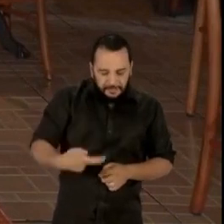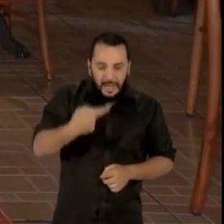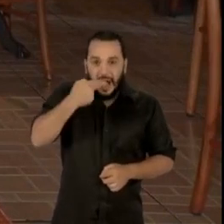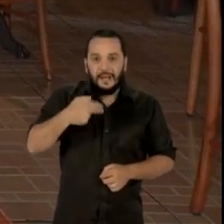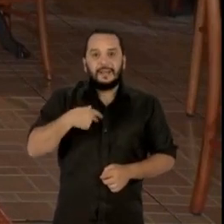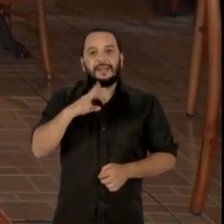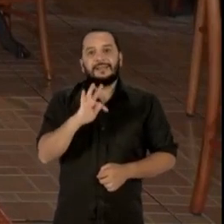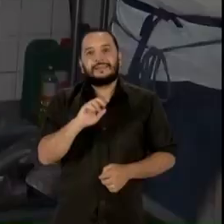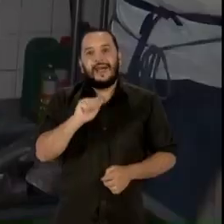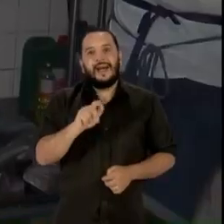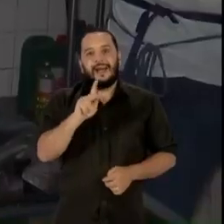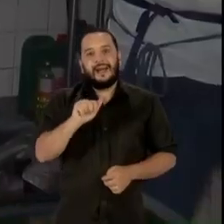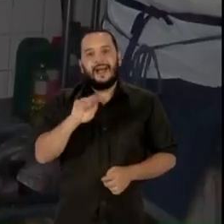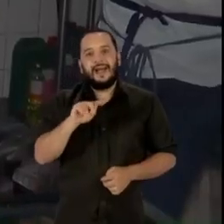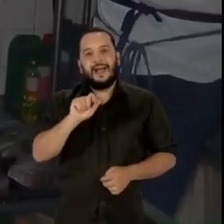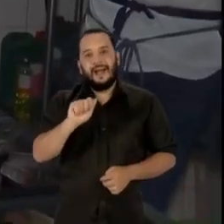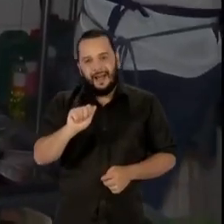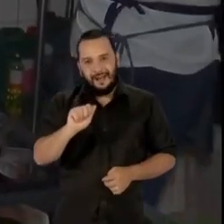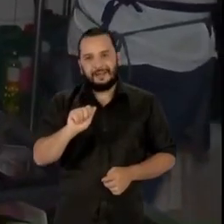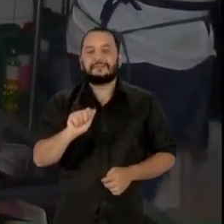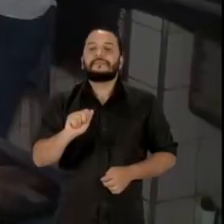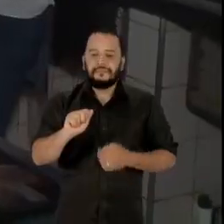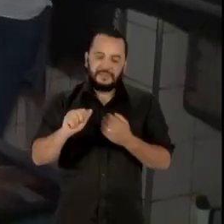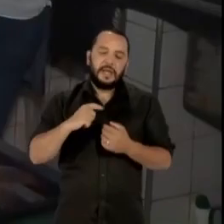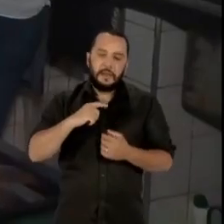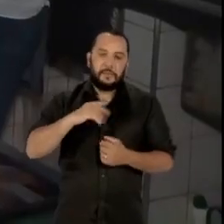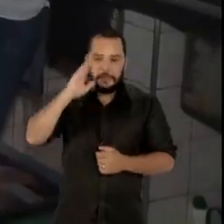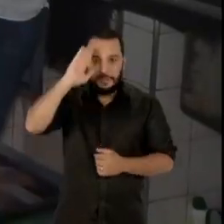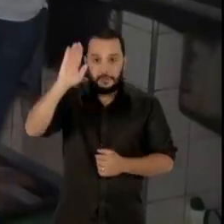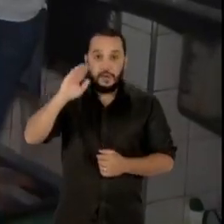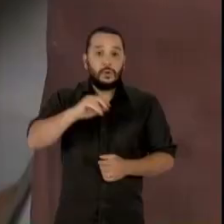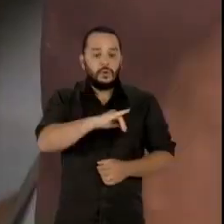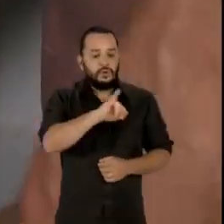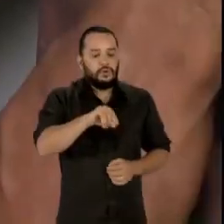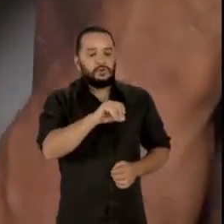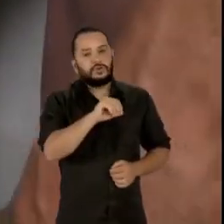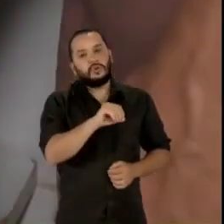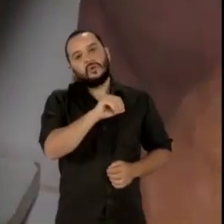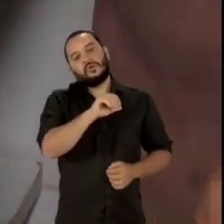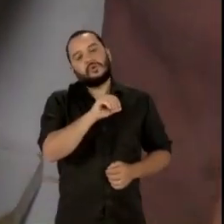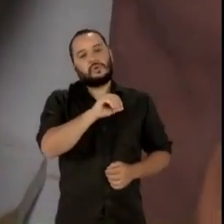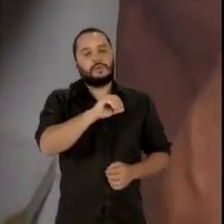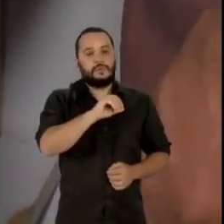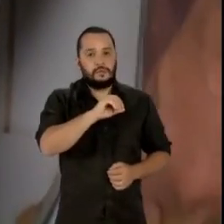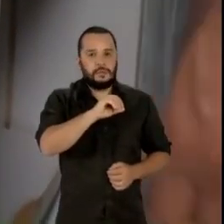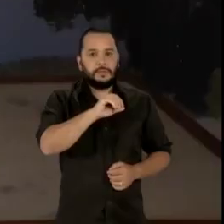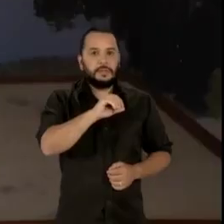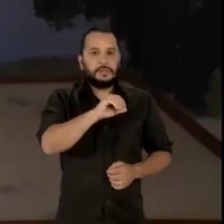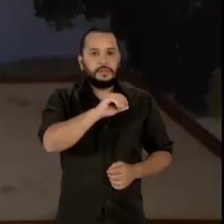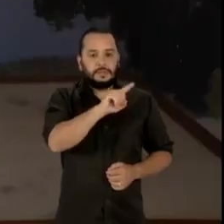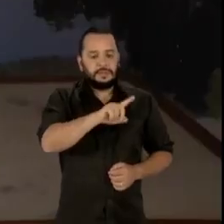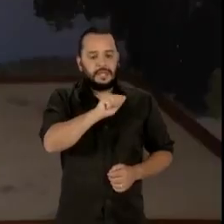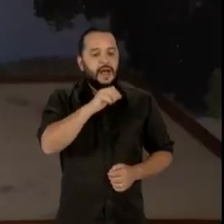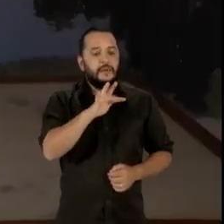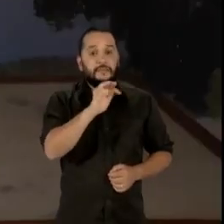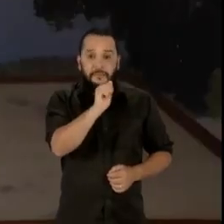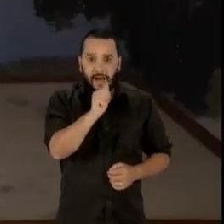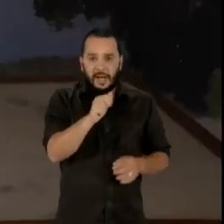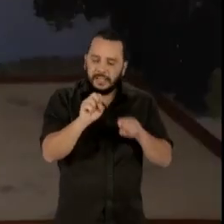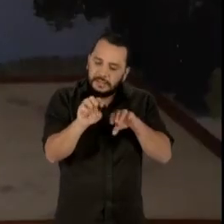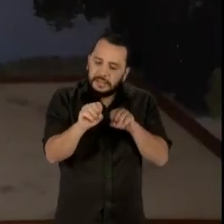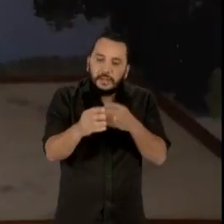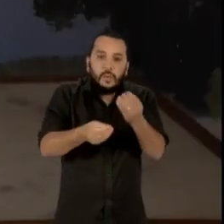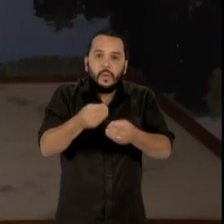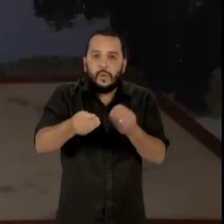é o carro chefe há três anos josafá é quem comanda a cozinha e fala como montado esse prato ele é montado na cuia